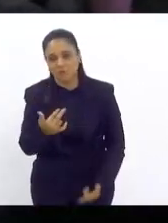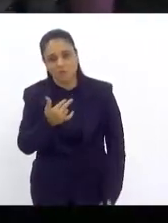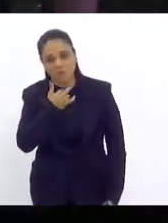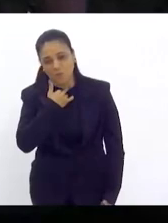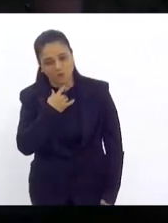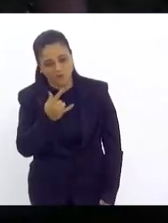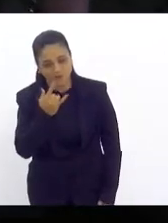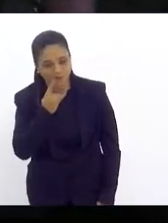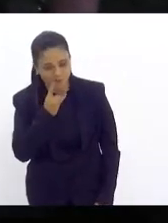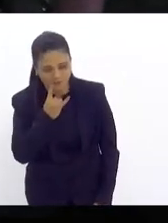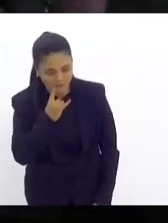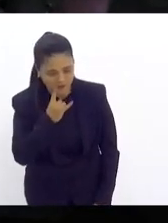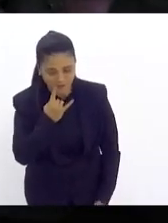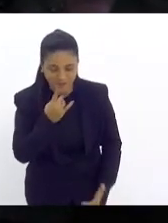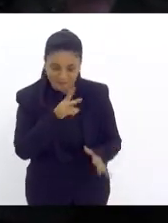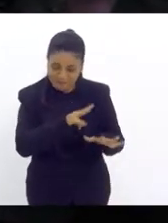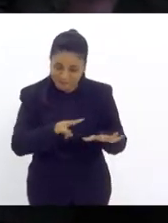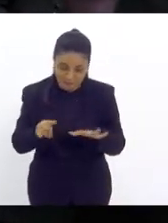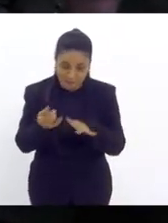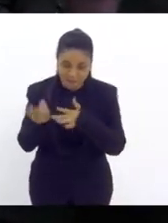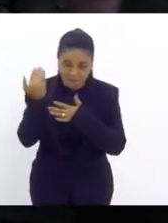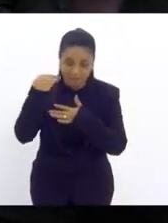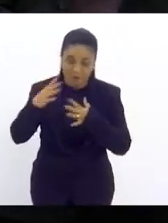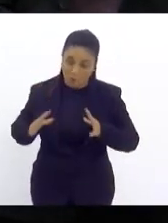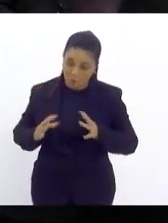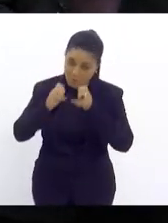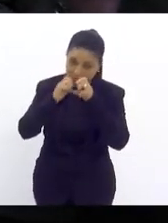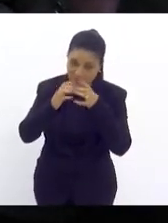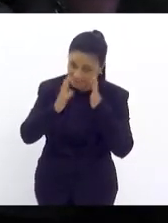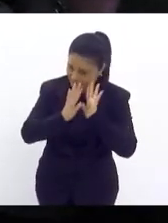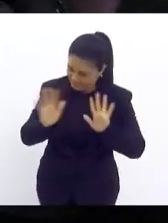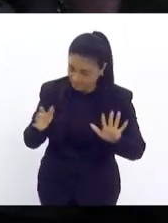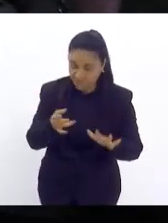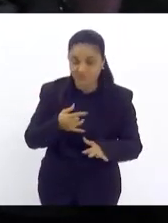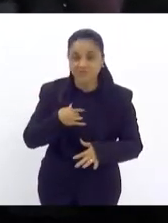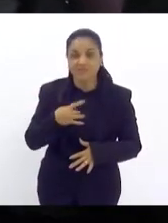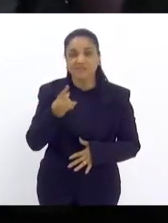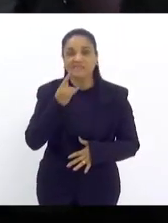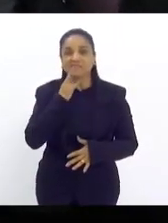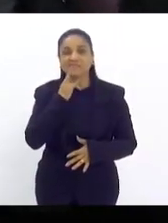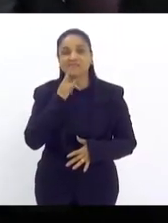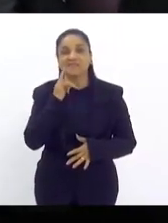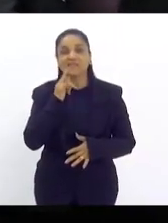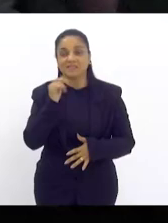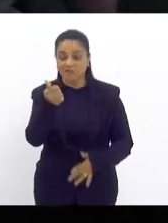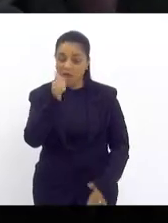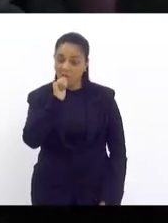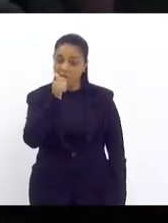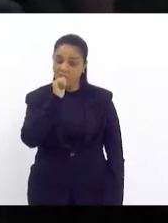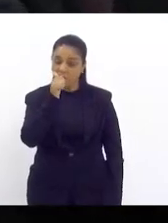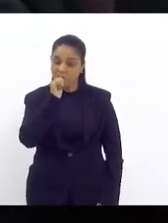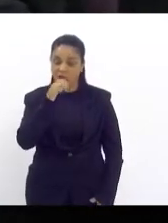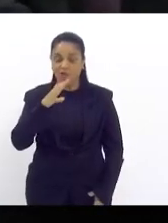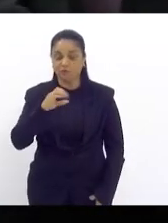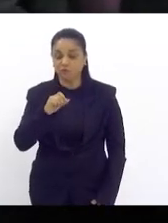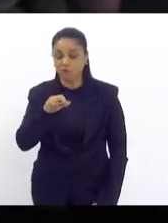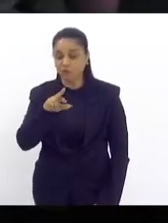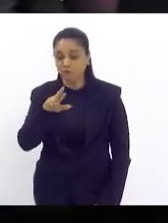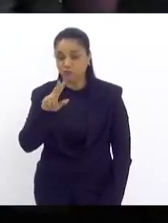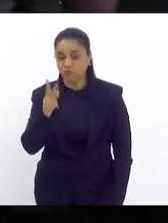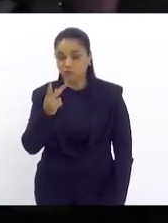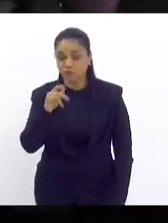de cachaça não porque eu falei na semana passada e deu briga mas ele tava lá no reggae bofe na cachaça com Chico Buarque